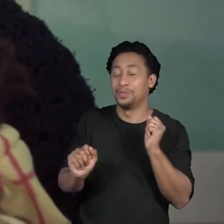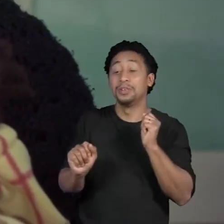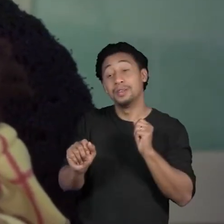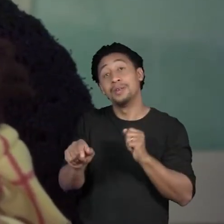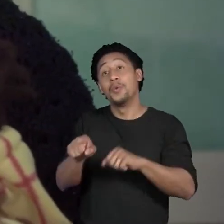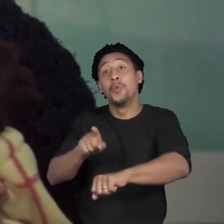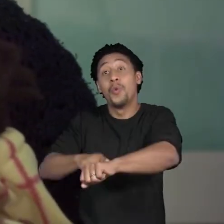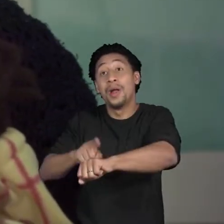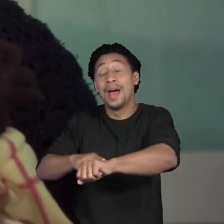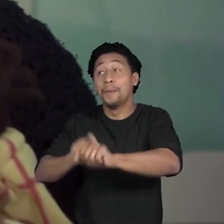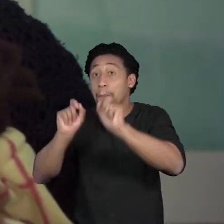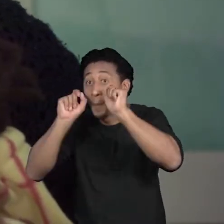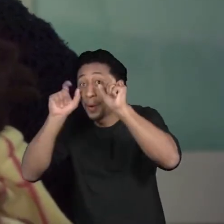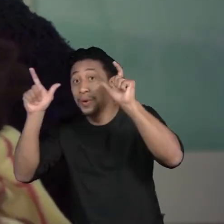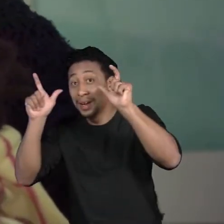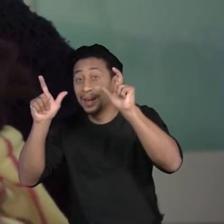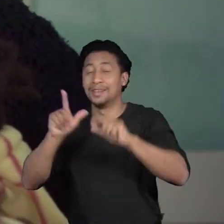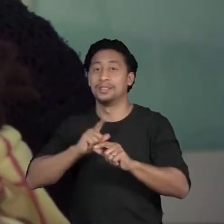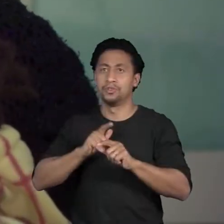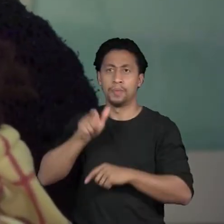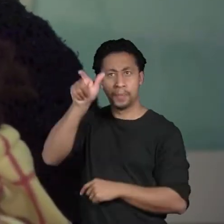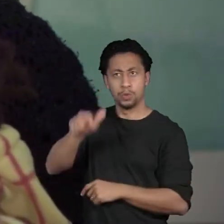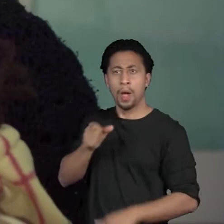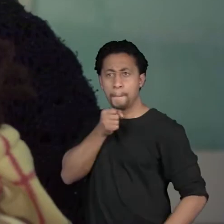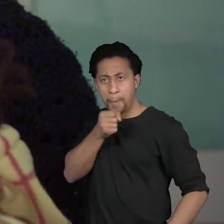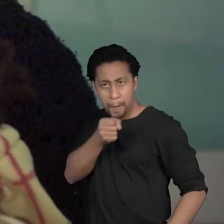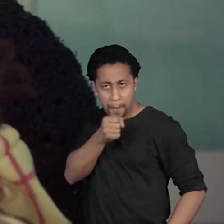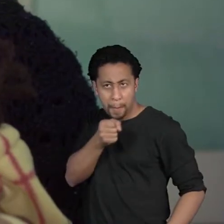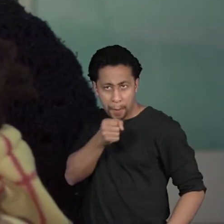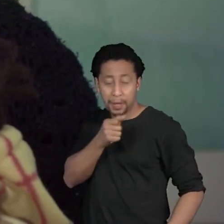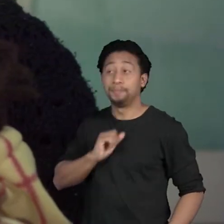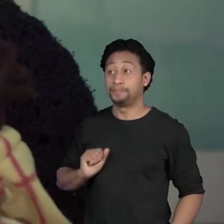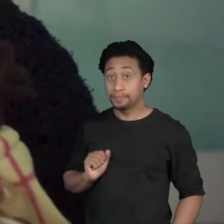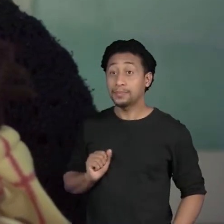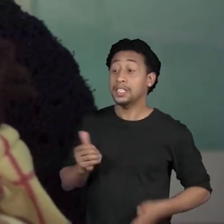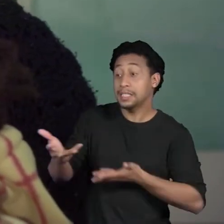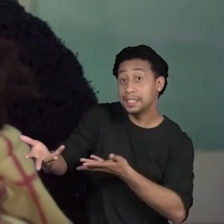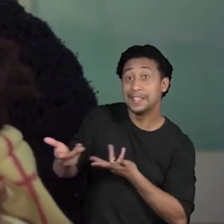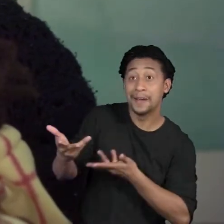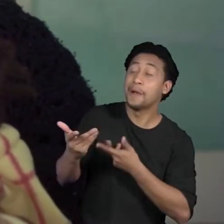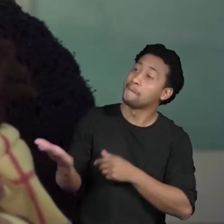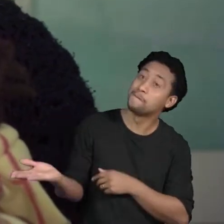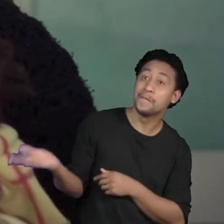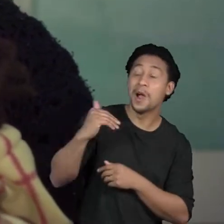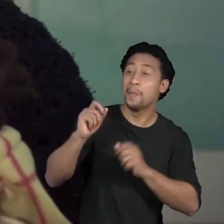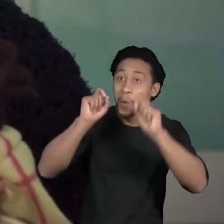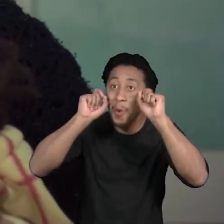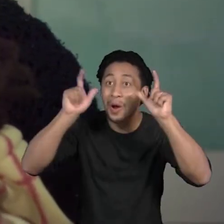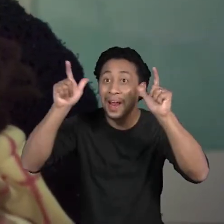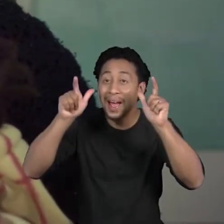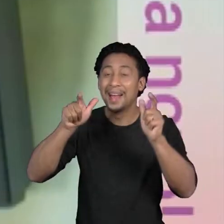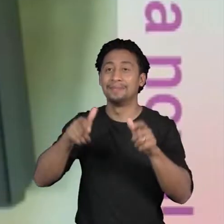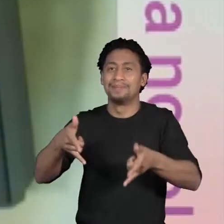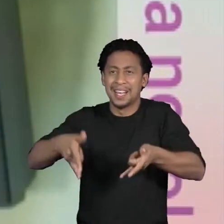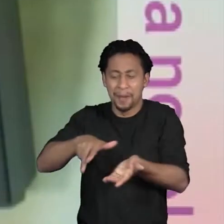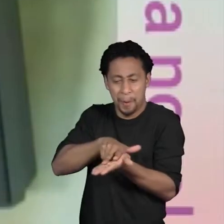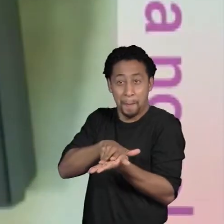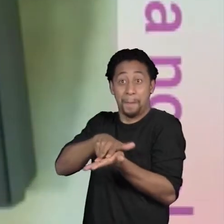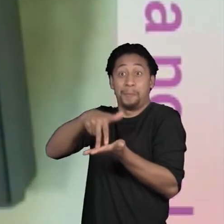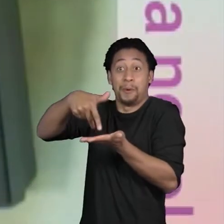ouvia notícias, como estava o trânsito, o tempo e, por consequência, a música. Então, tudo girava em torno do